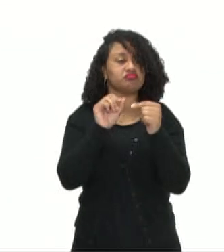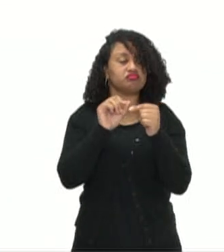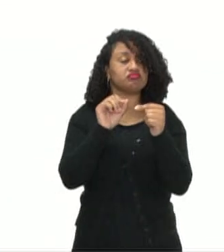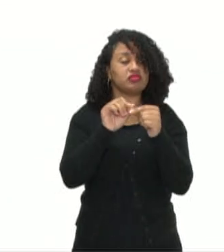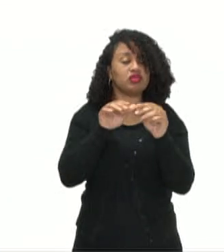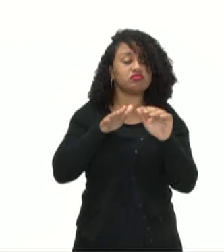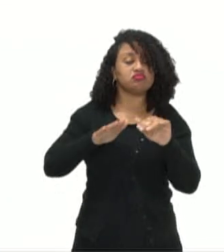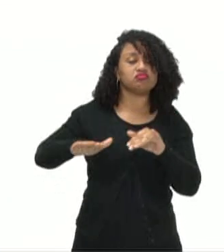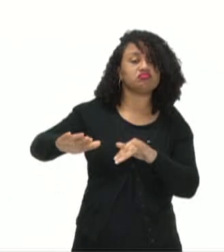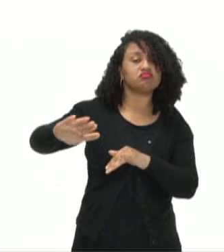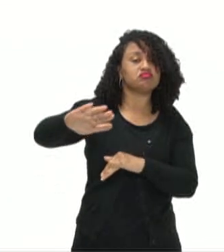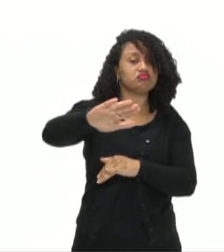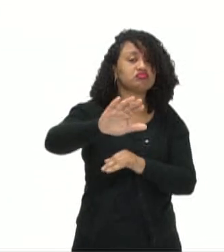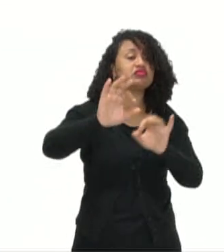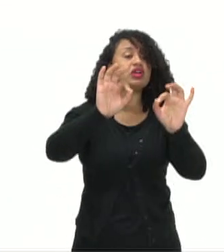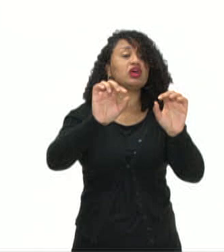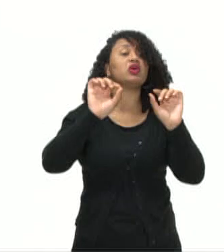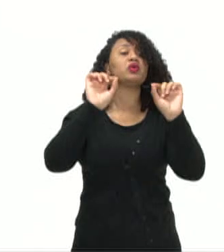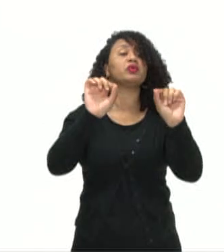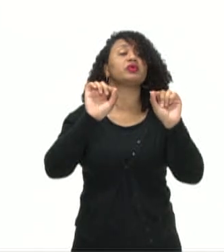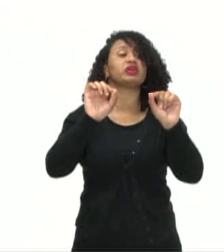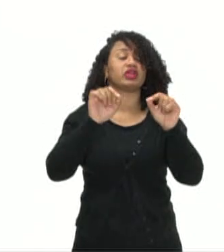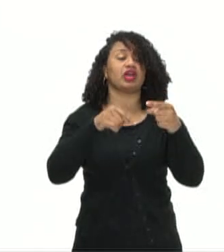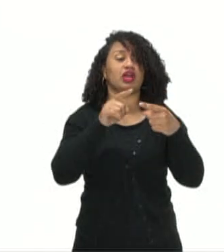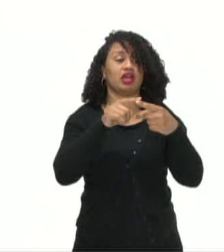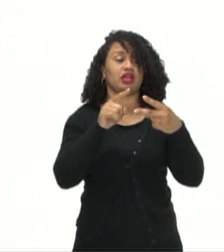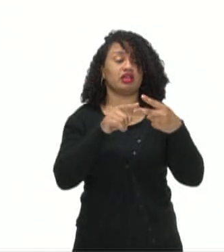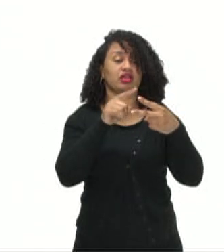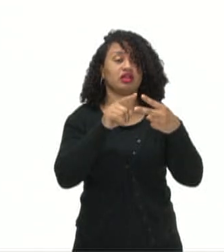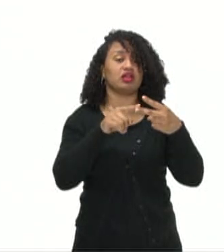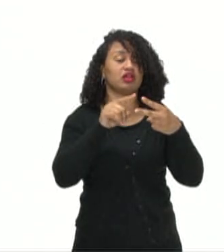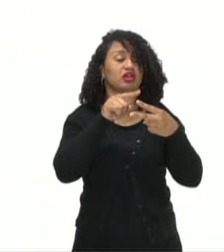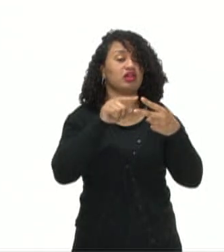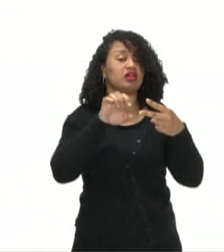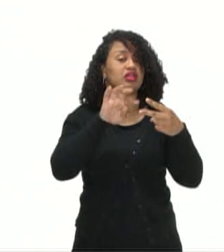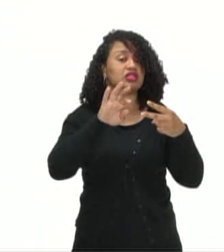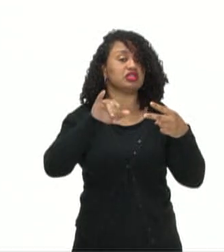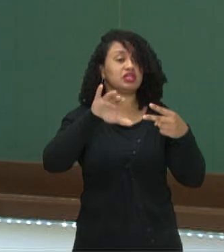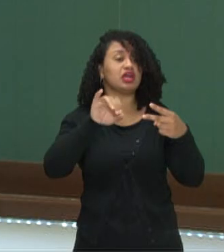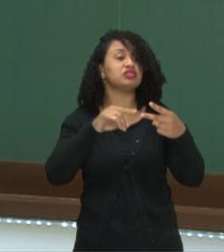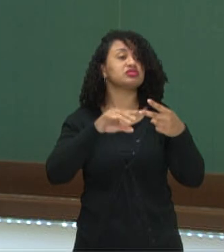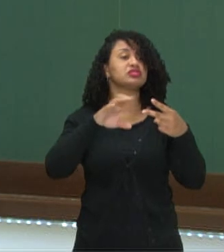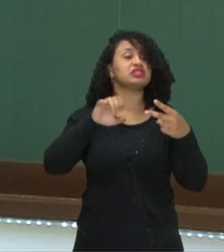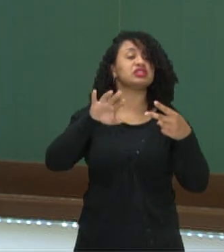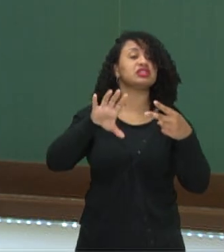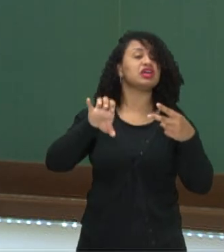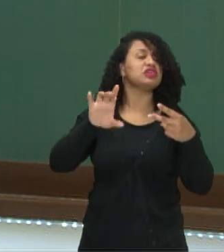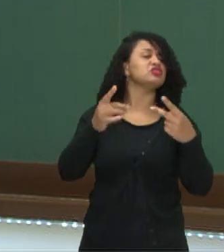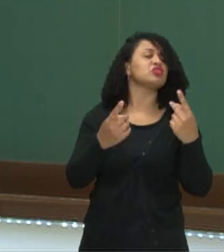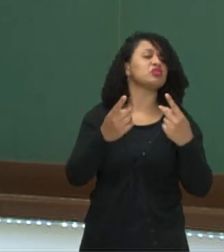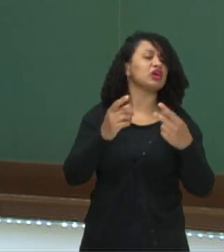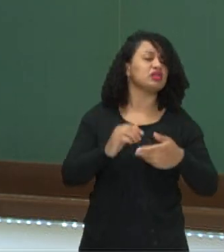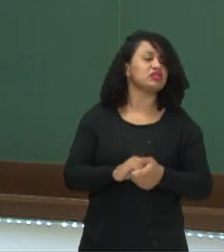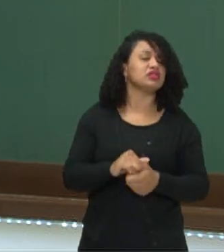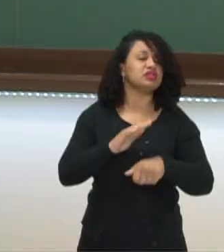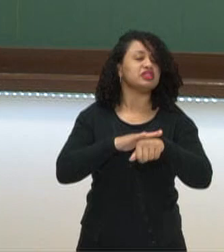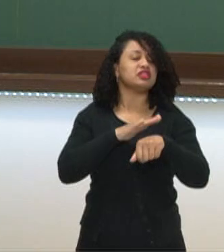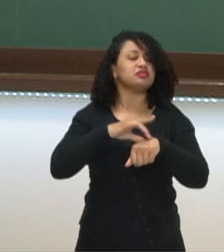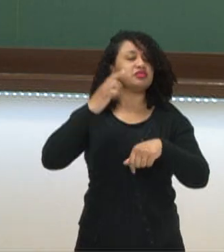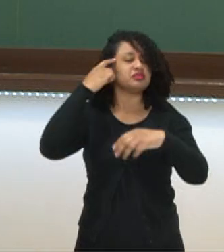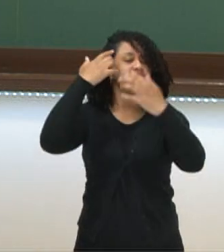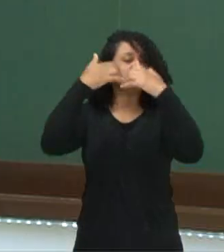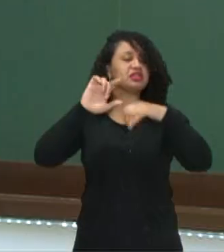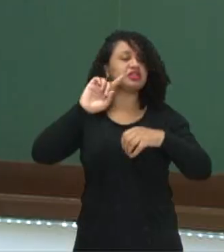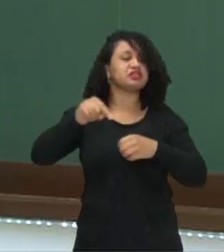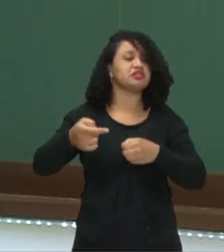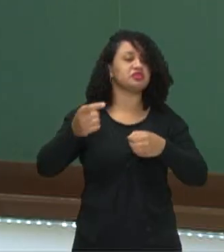na trajetória desejado é o atrito estático ou o atrito cinético? Eu vou dar um tempinho para vocês pensarem nisso e daqui a